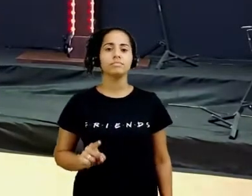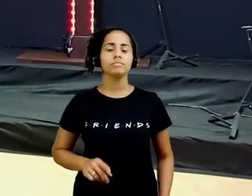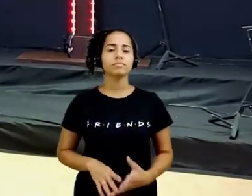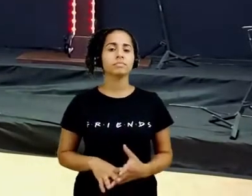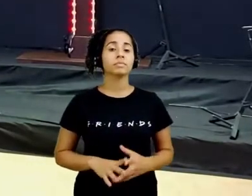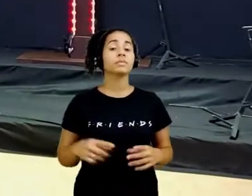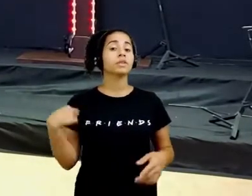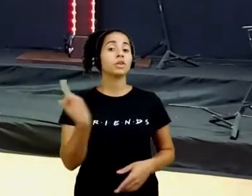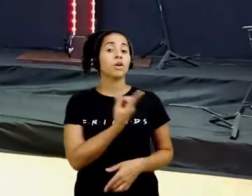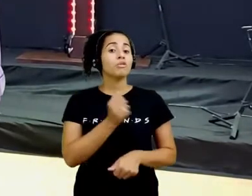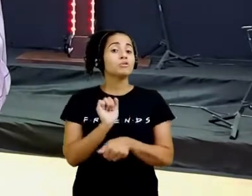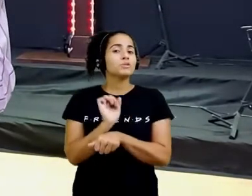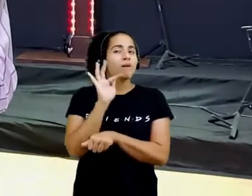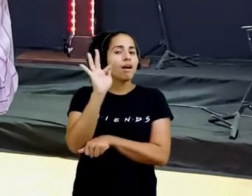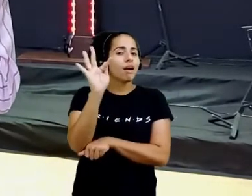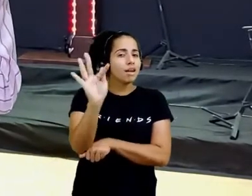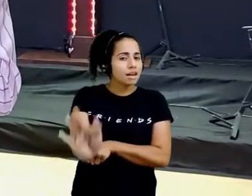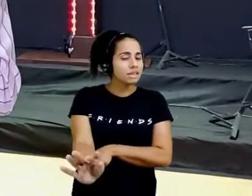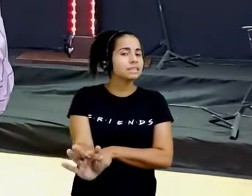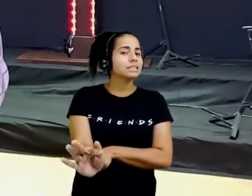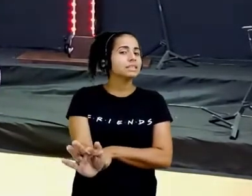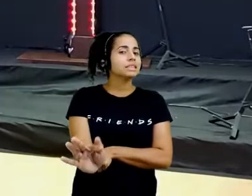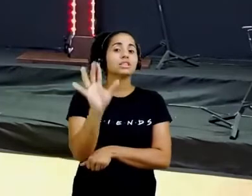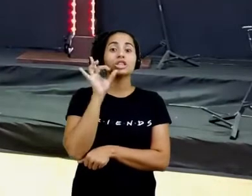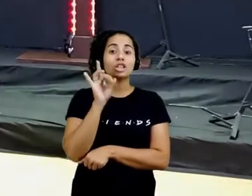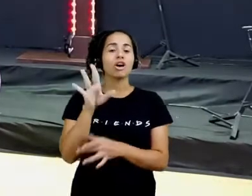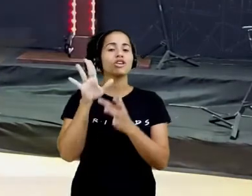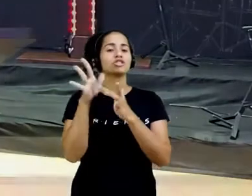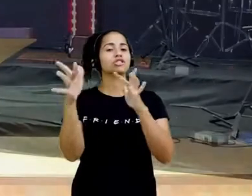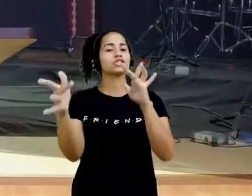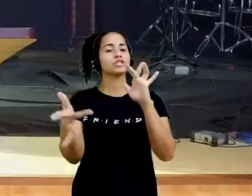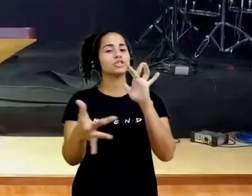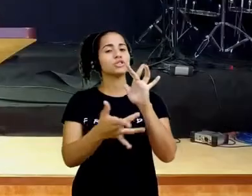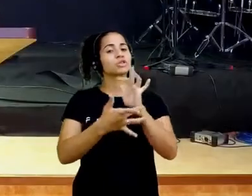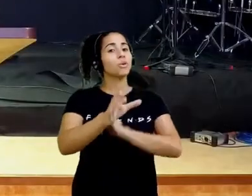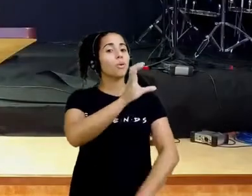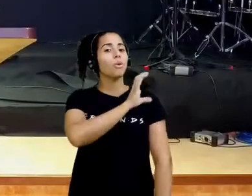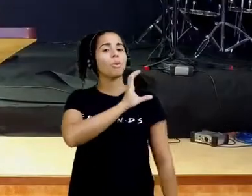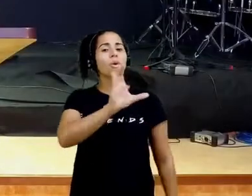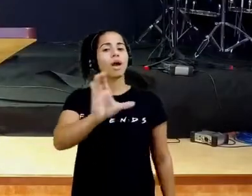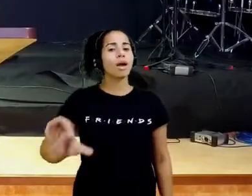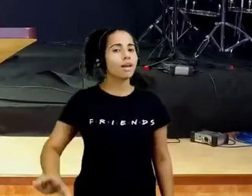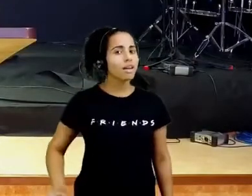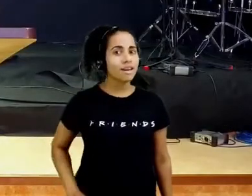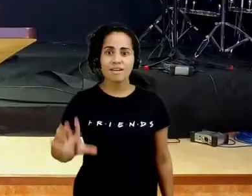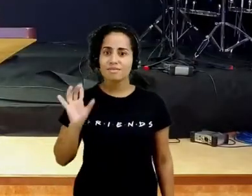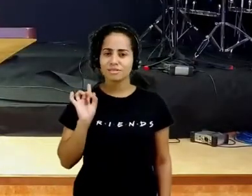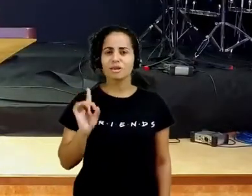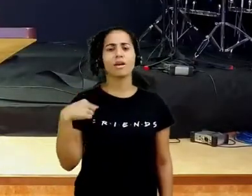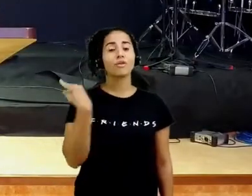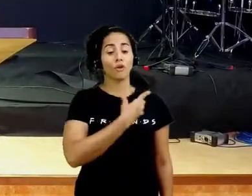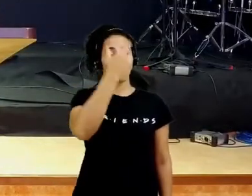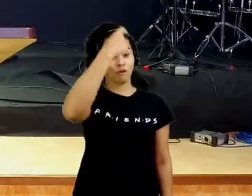importante nós temos, que vai nos fazer perder o raciocínio lógico, humano, de que somos filho